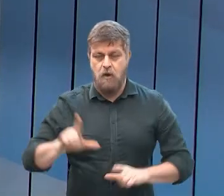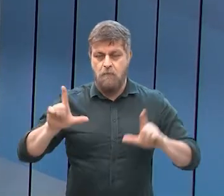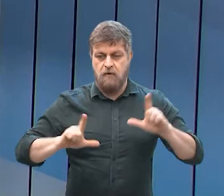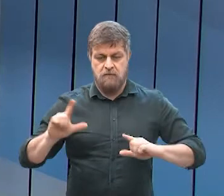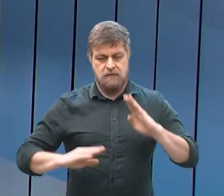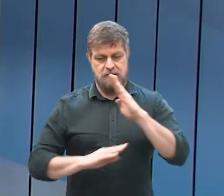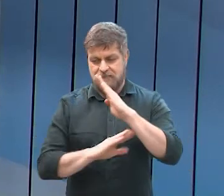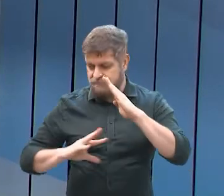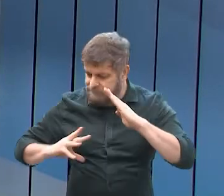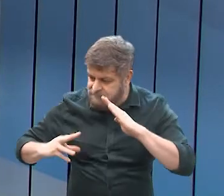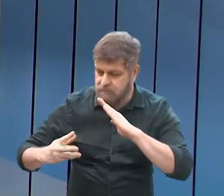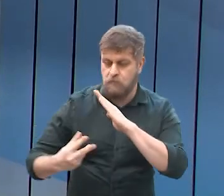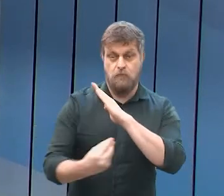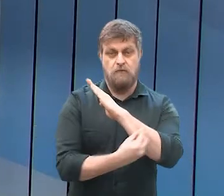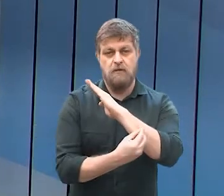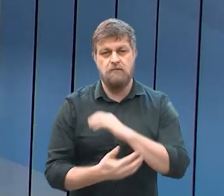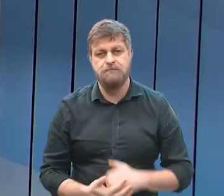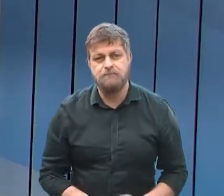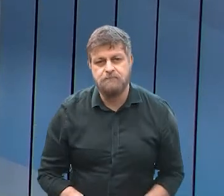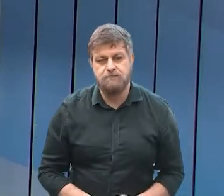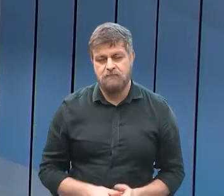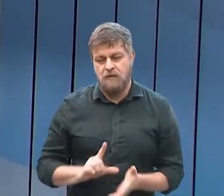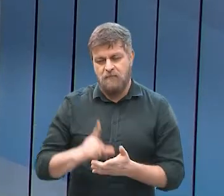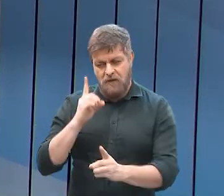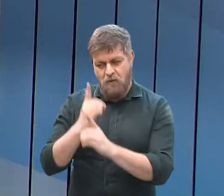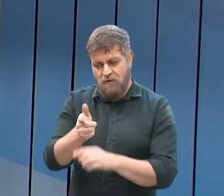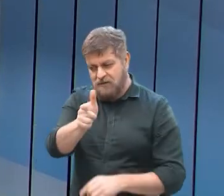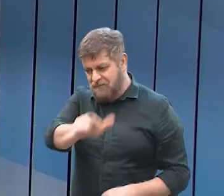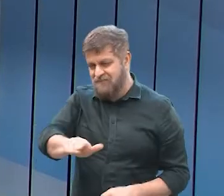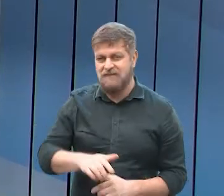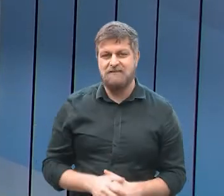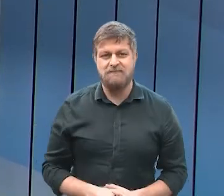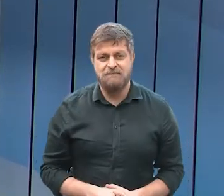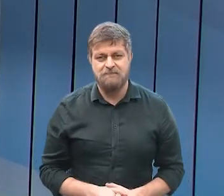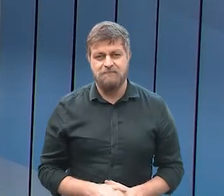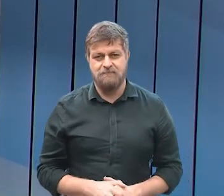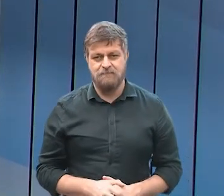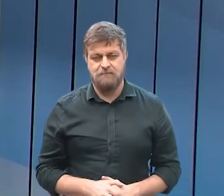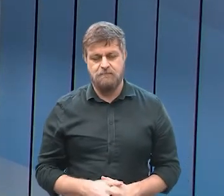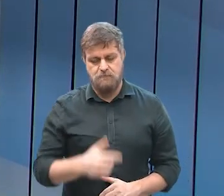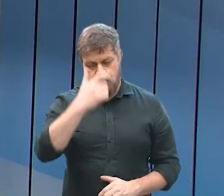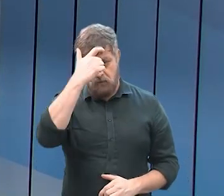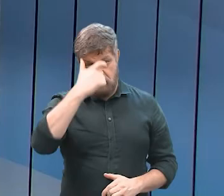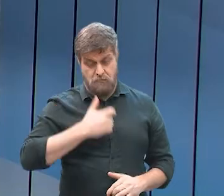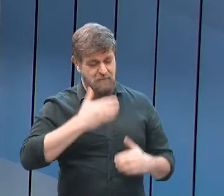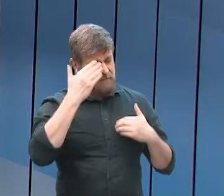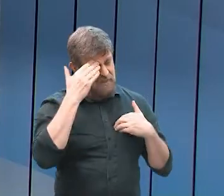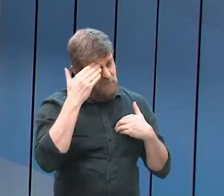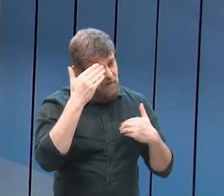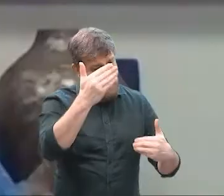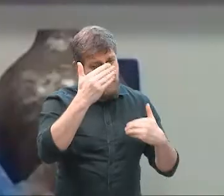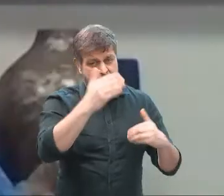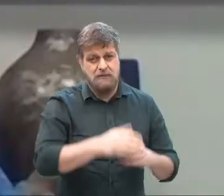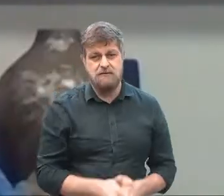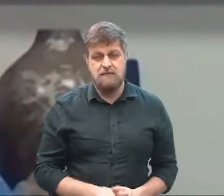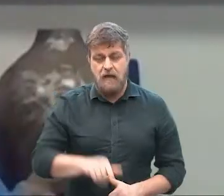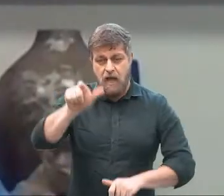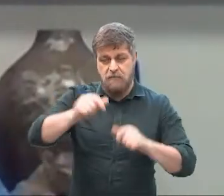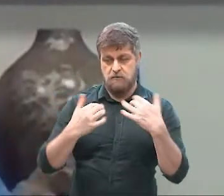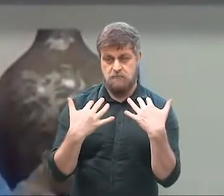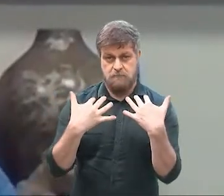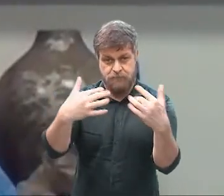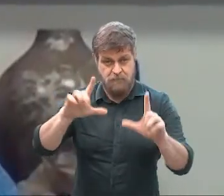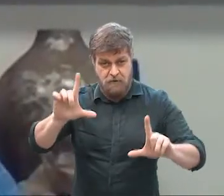do Em Pauta dentro do Câmara Total e até uma próxima oportunidade. Eu agradeço, eu quero agradecer diretamente ao